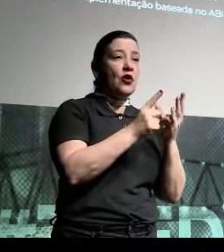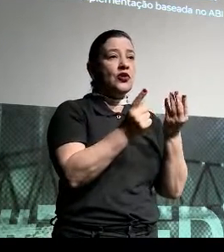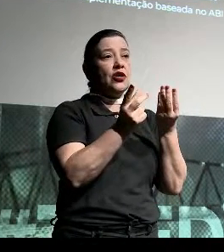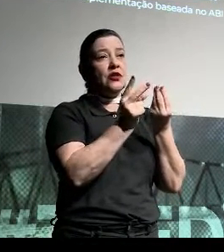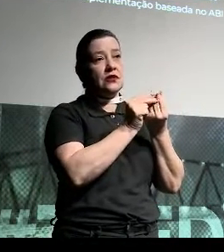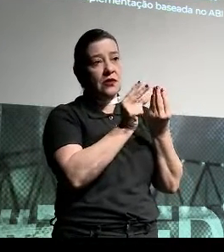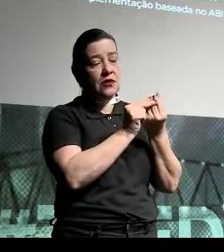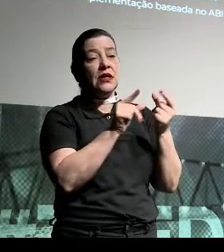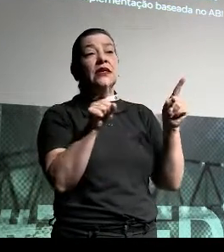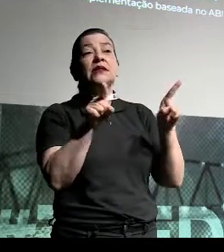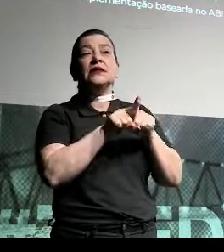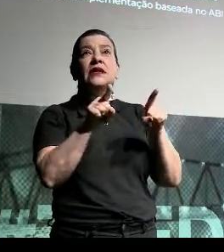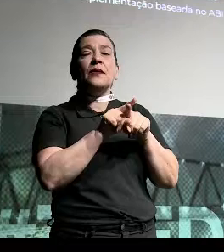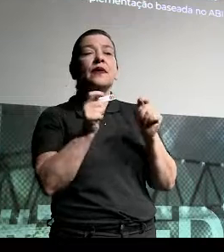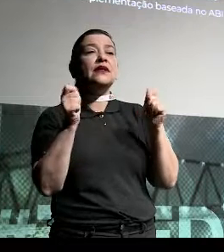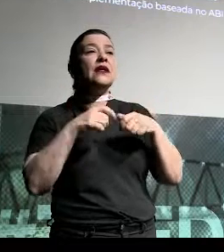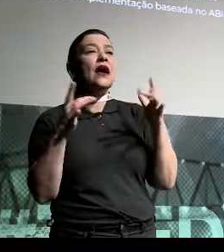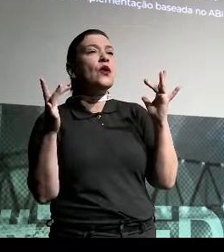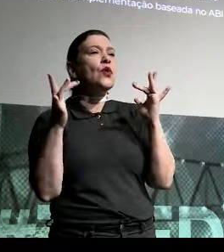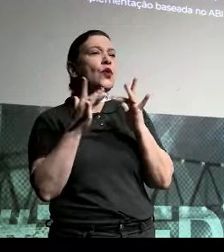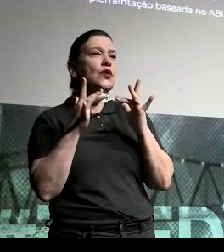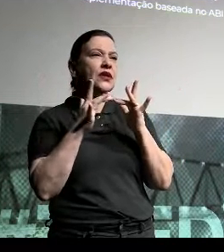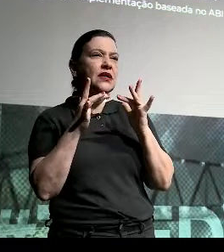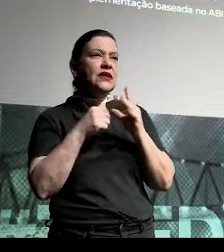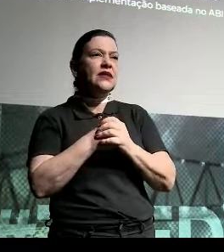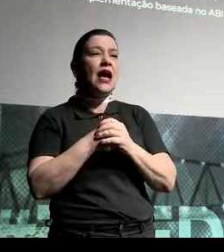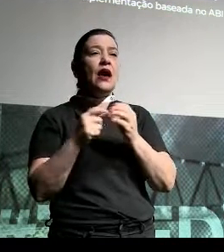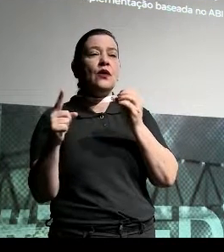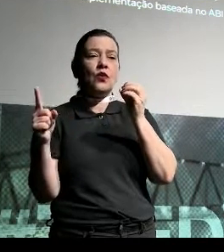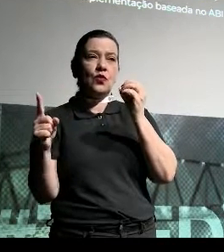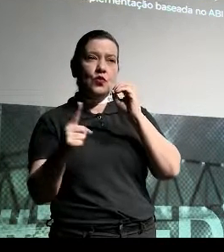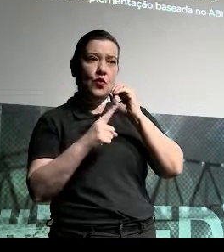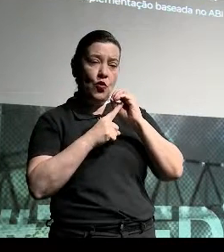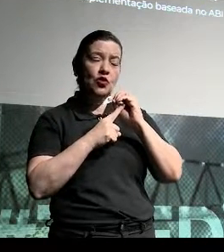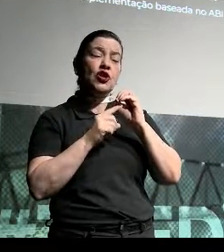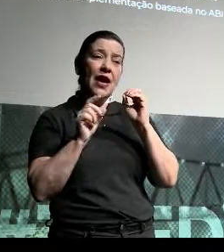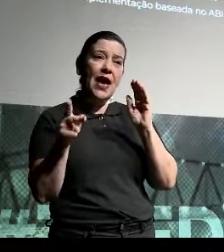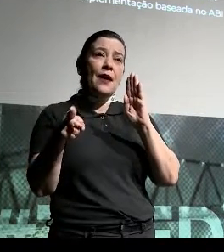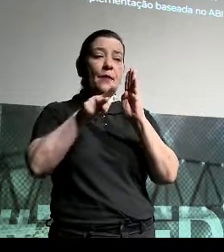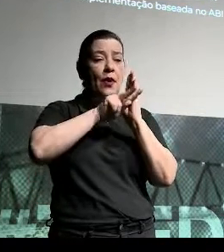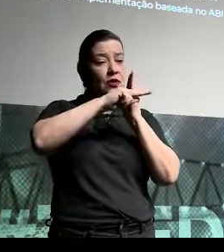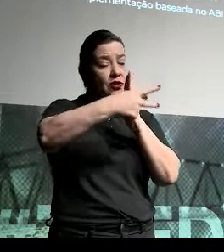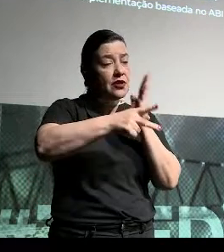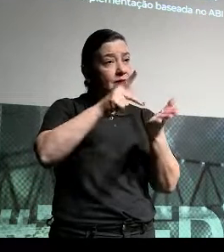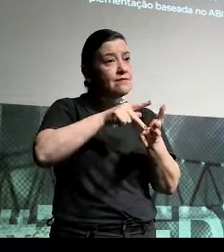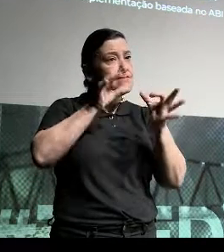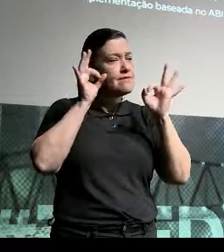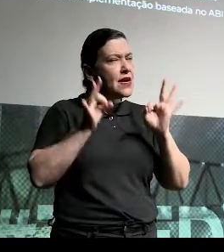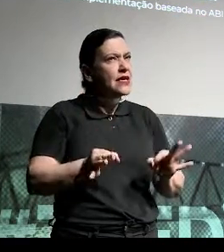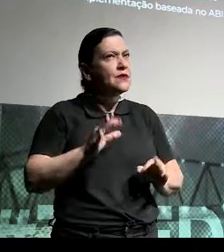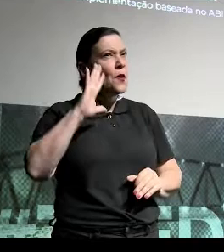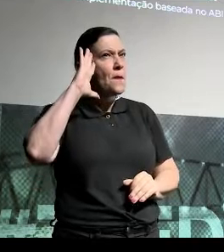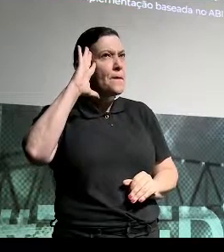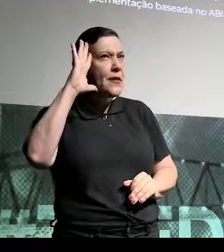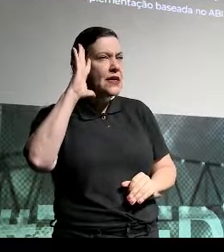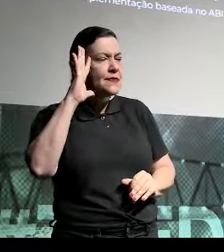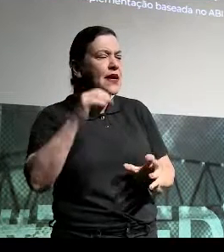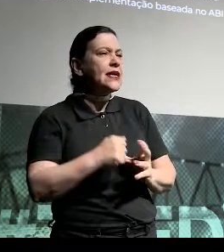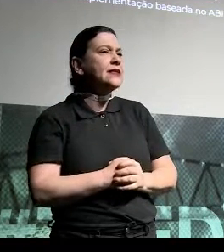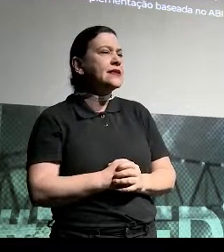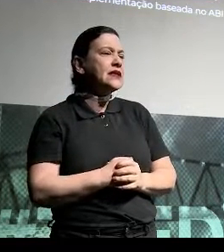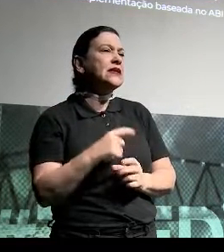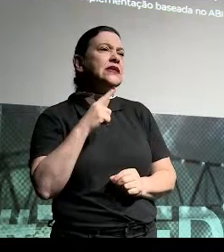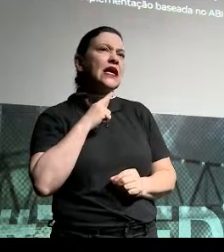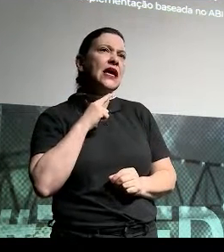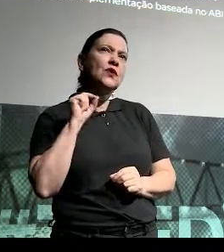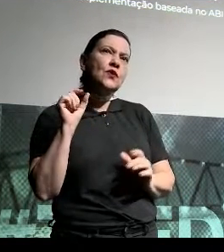a um nó, né? Essa conexão com o nó é a comunicação com a blockchain de fato, tá? Mas, basicamente, pense que a gente tem um cliente aqui, a